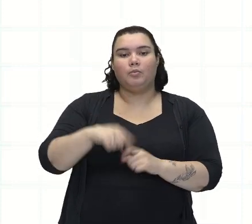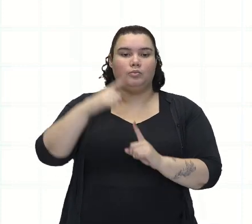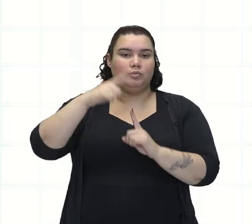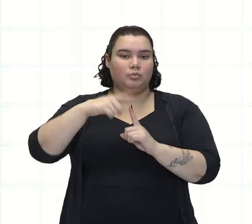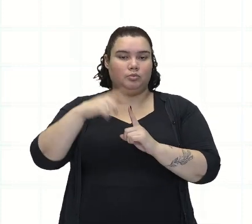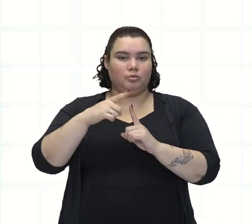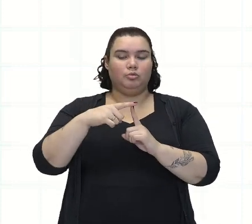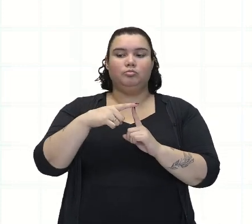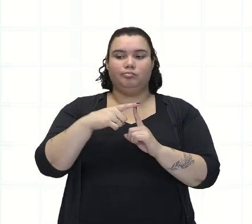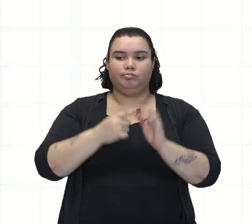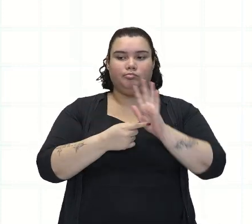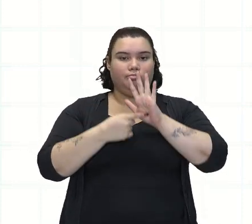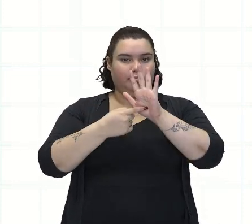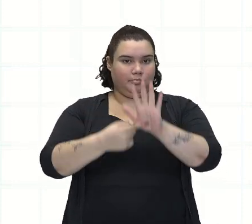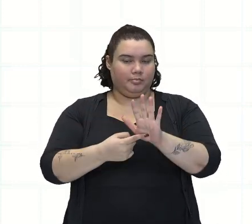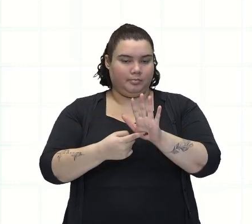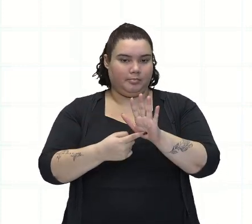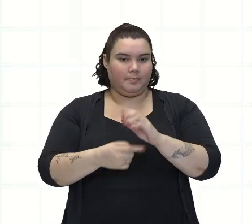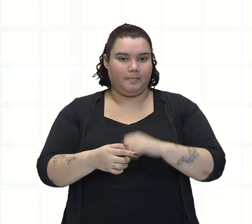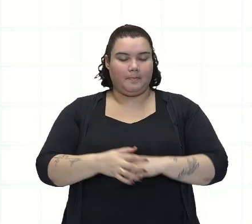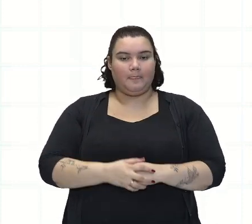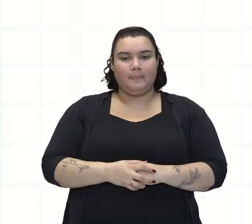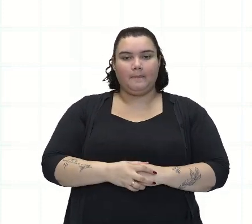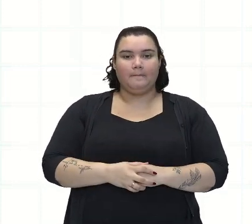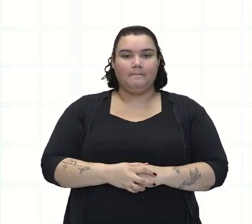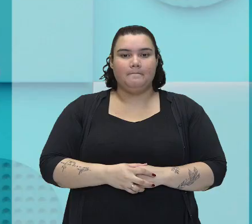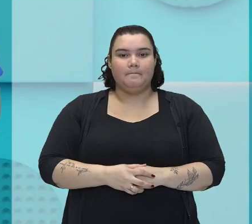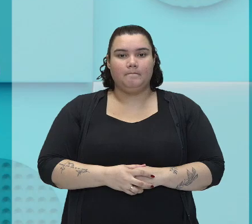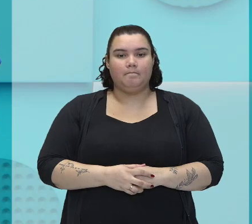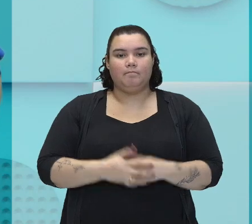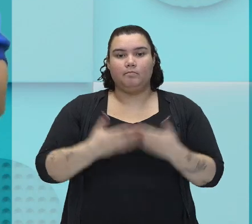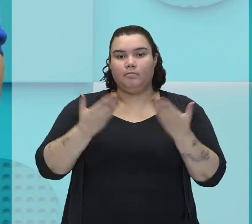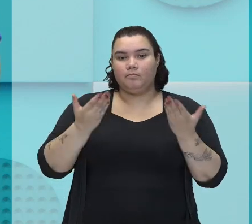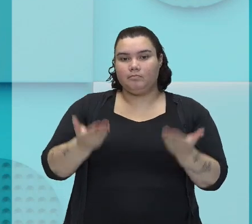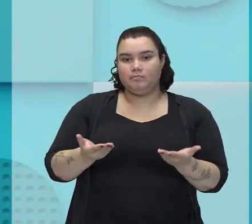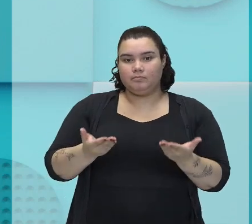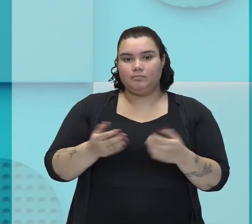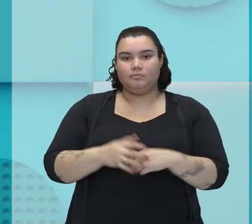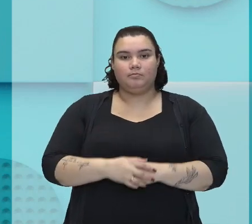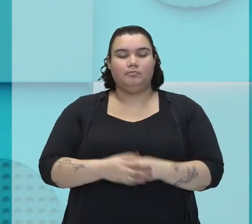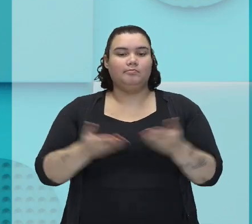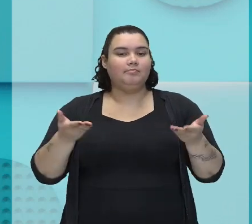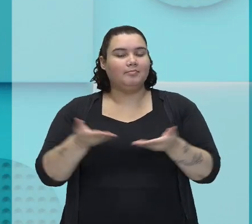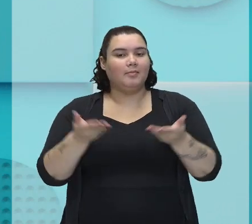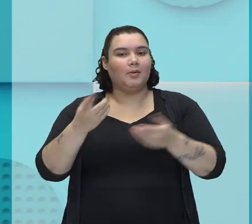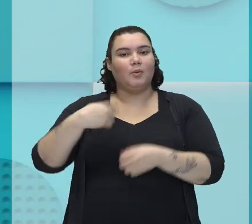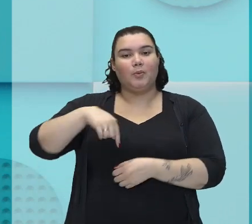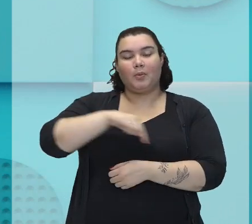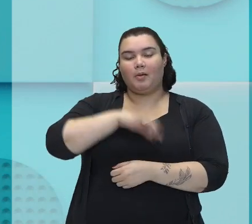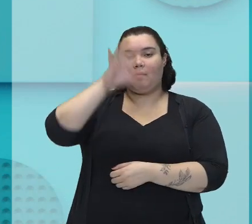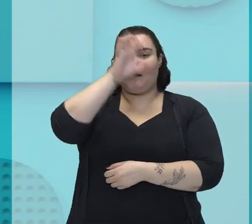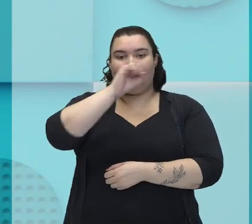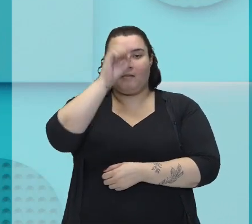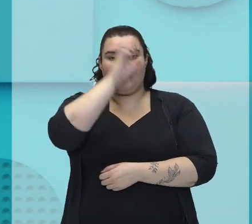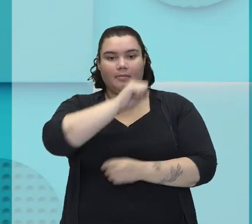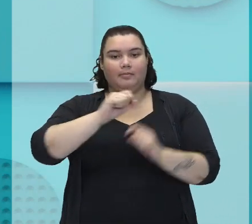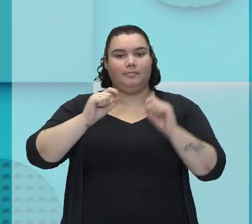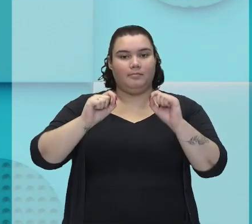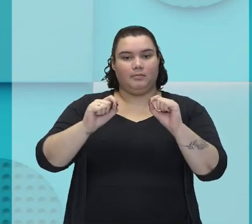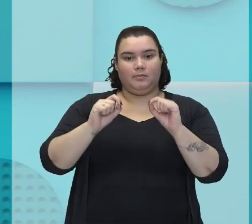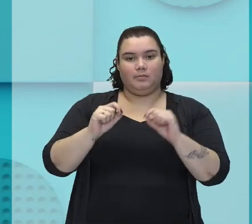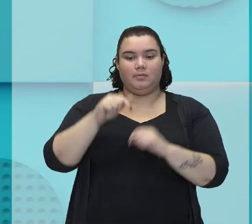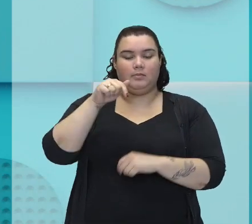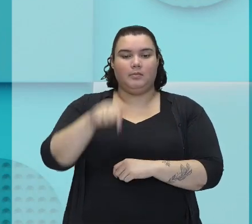texto de exposição. Então, turmas, hoje nós conhecemos aí, dentro